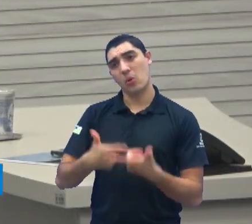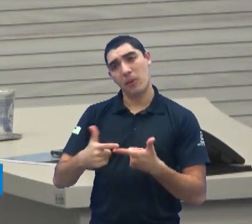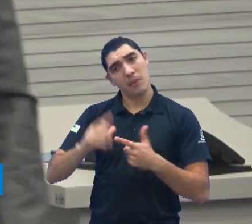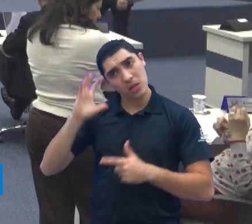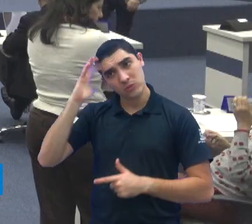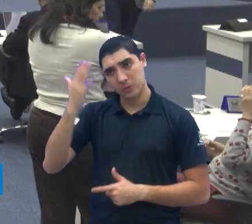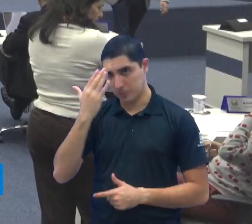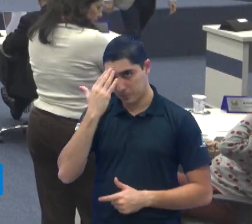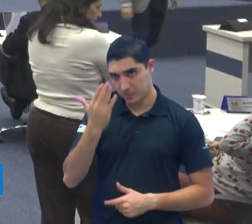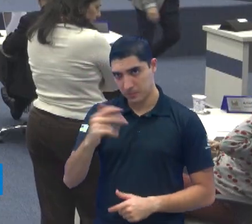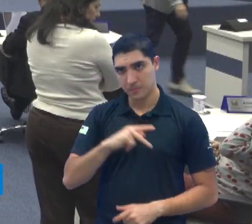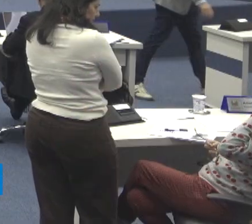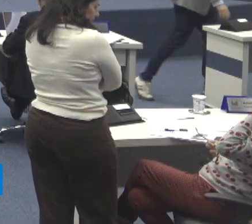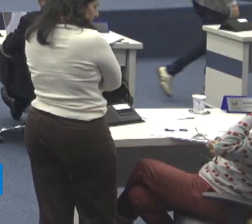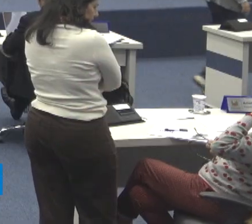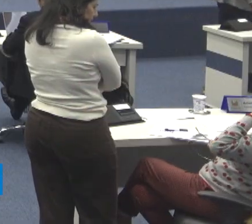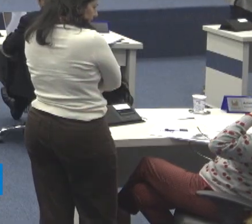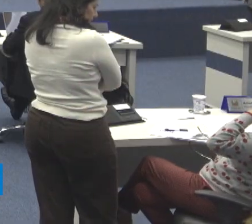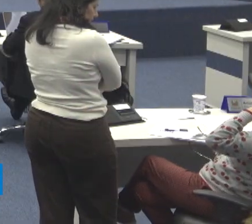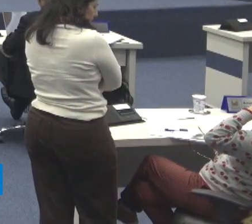presidente.